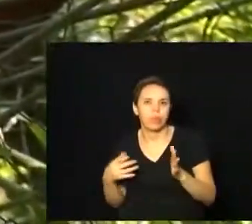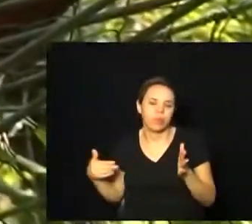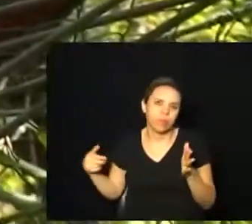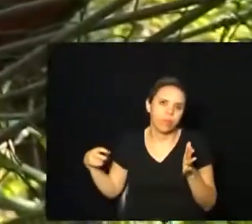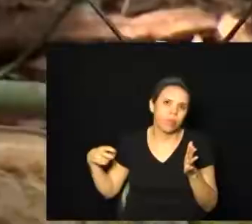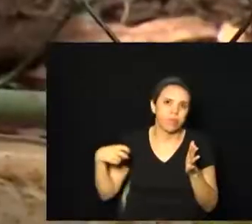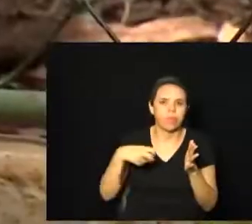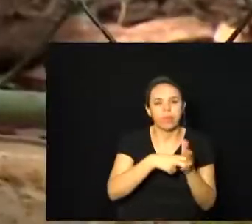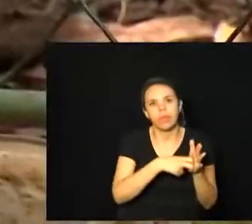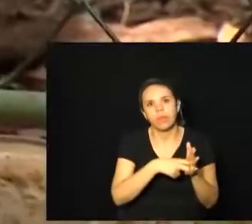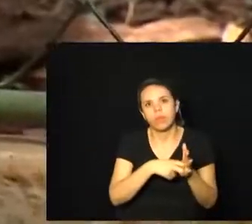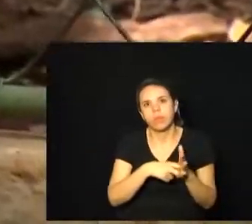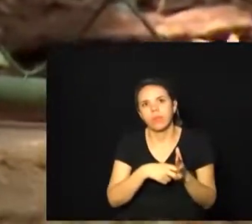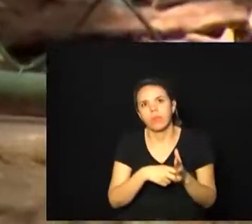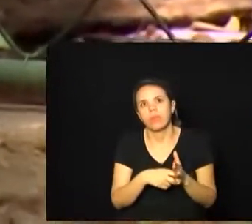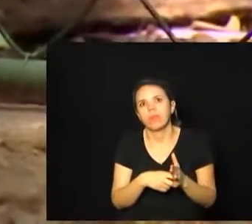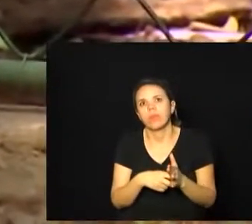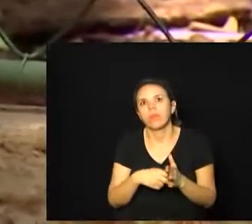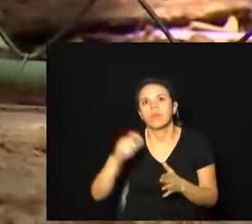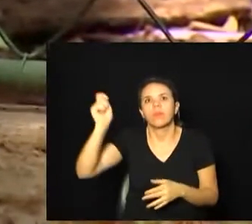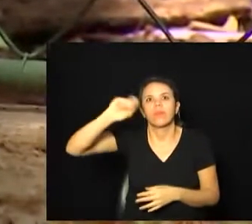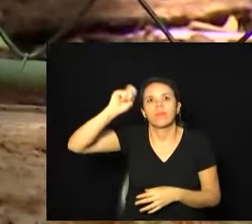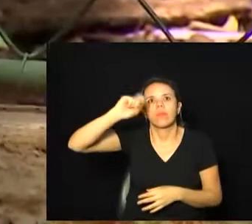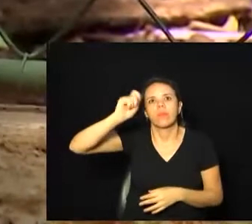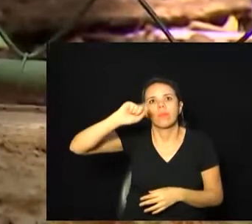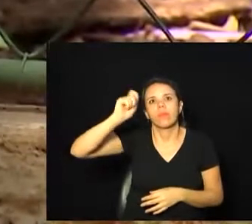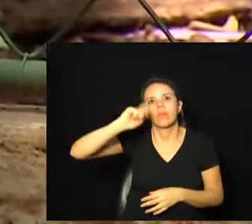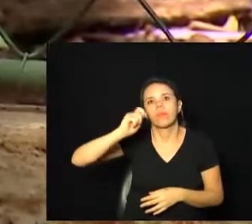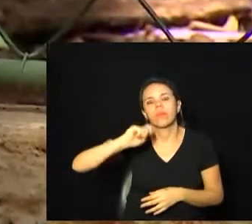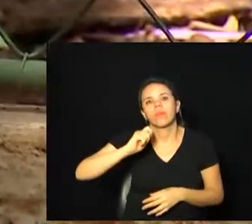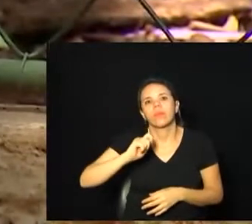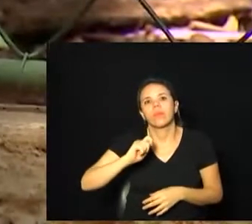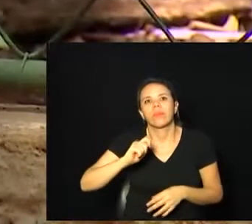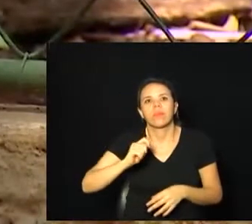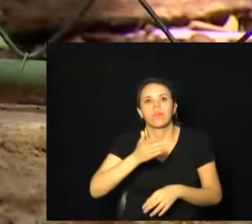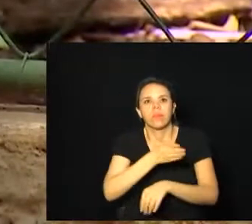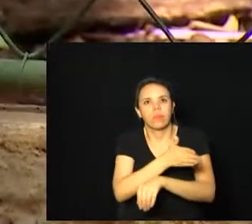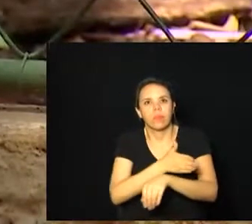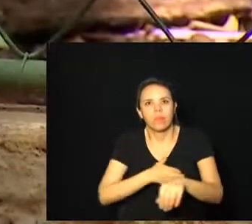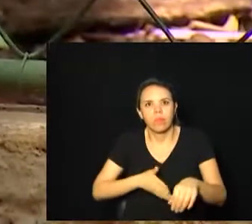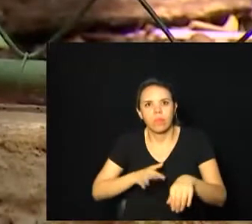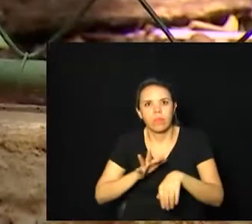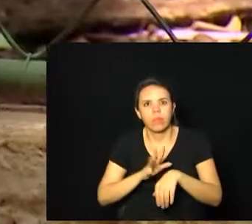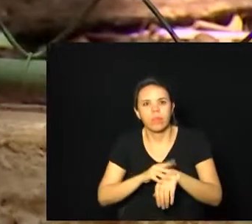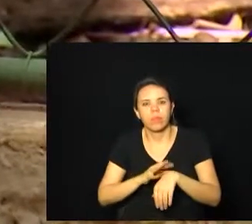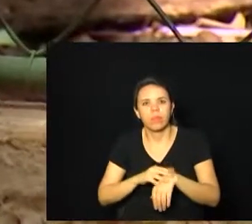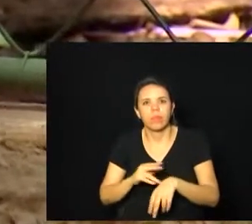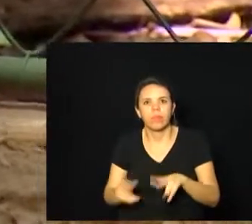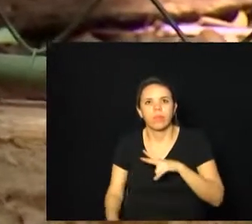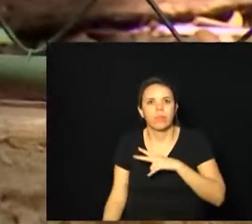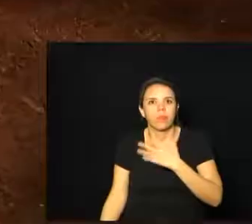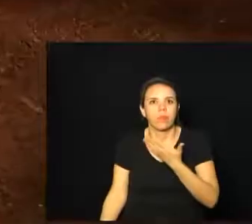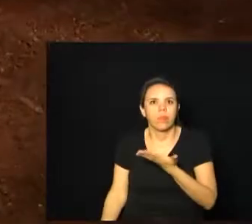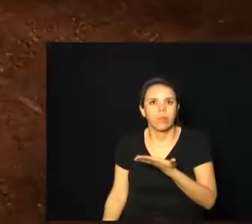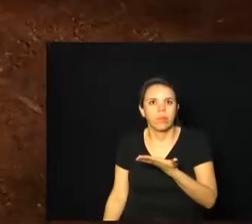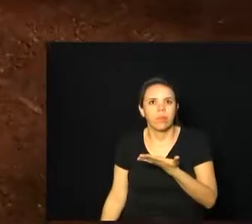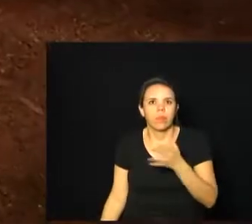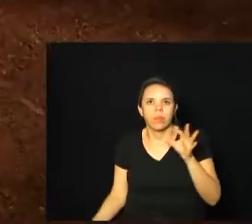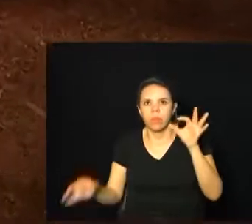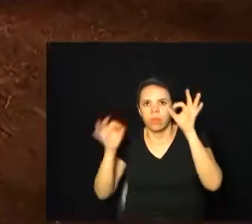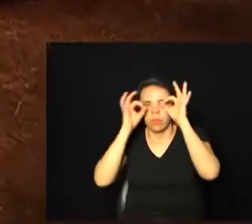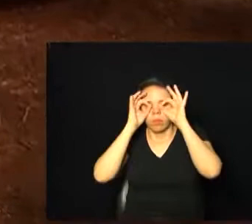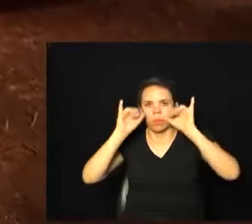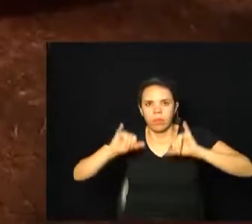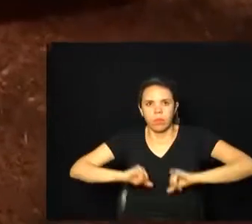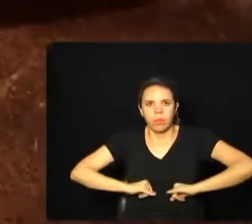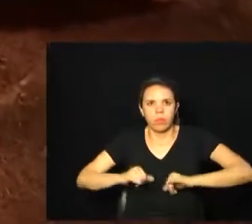exemplo, e a famosa linha de pipa com o cerol, o cortante. Então nós temos aqui, em particular, algumas corujas que